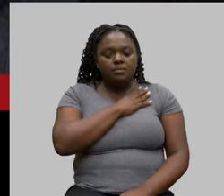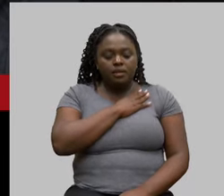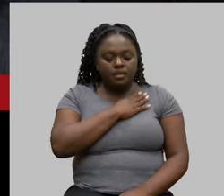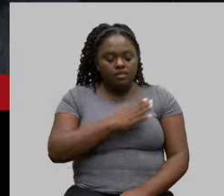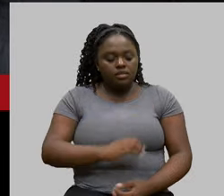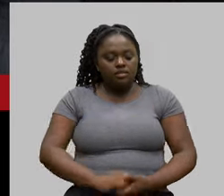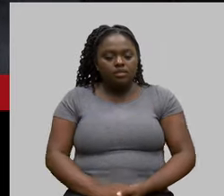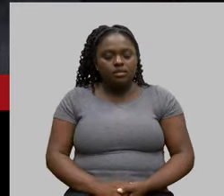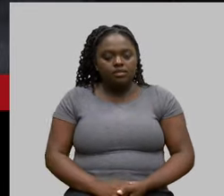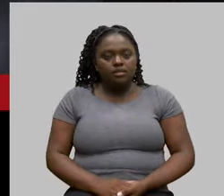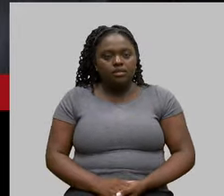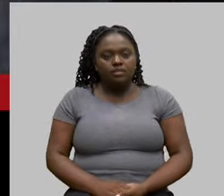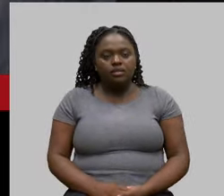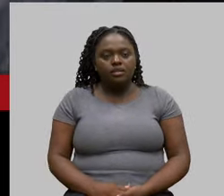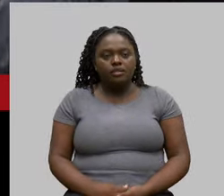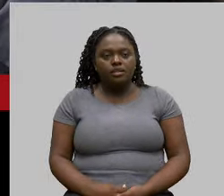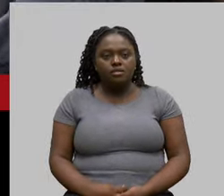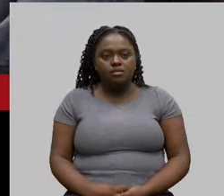C